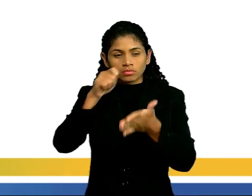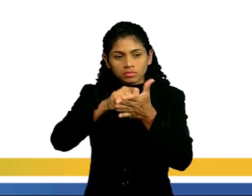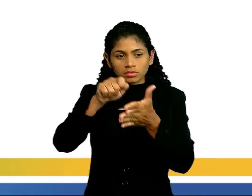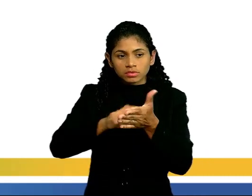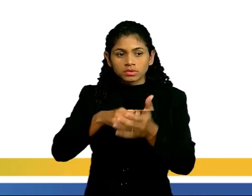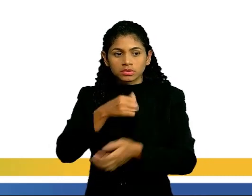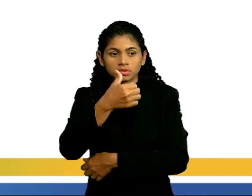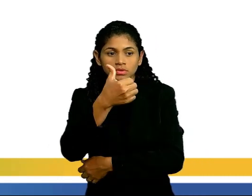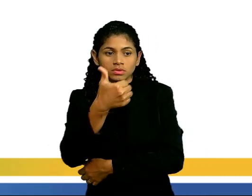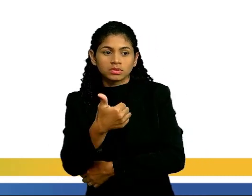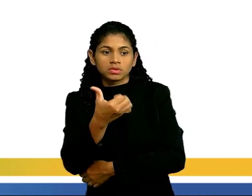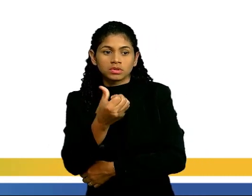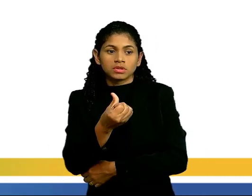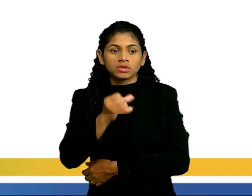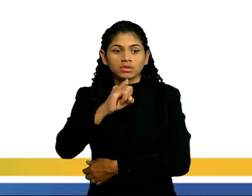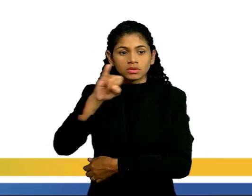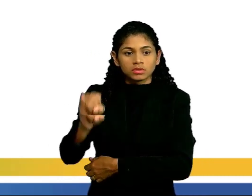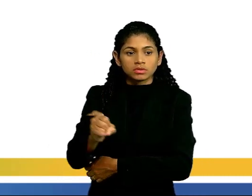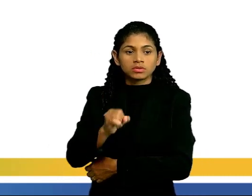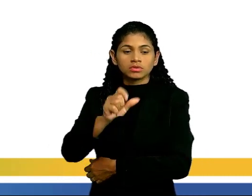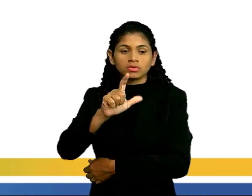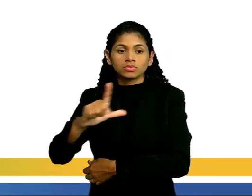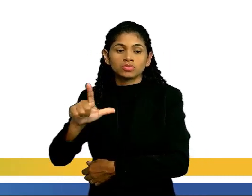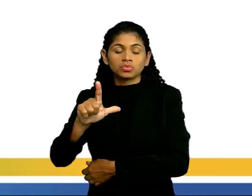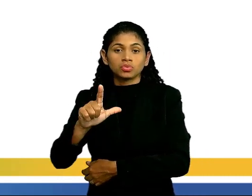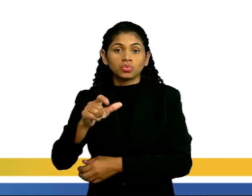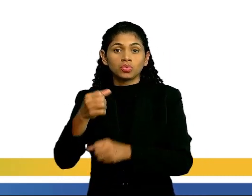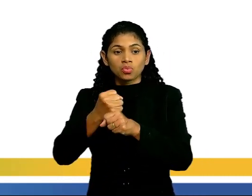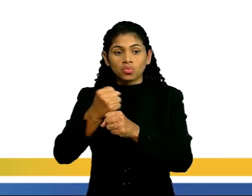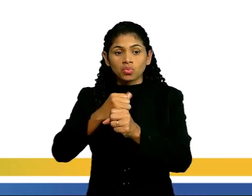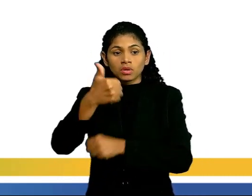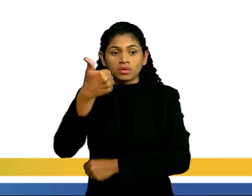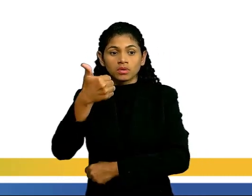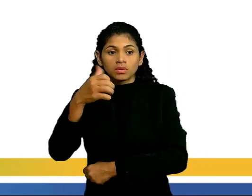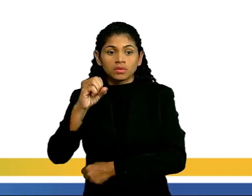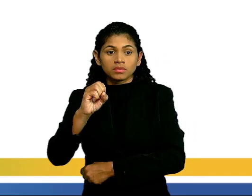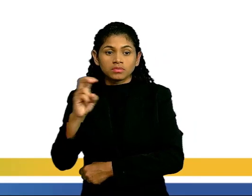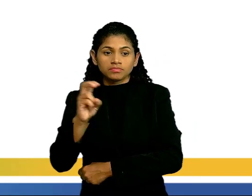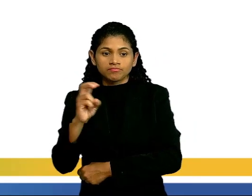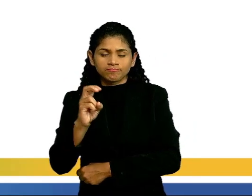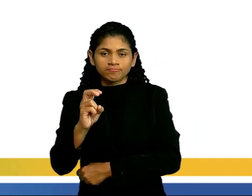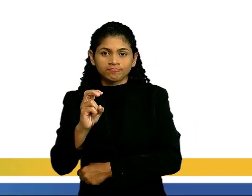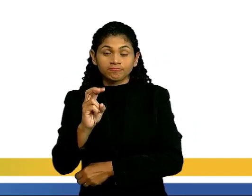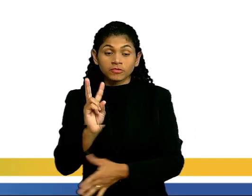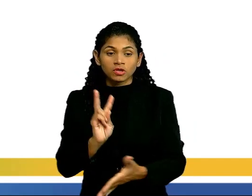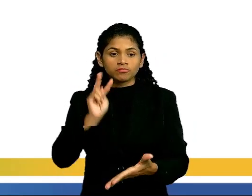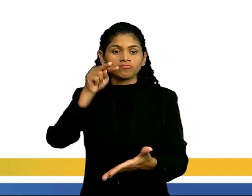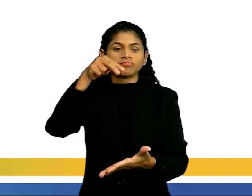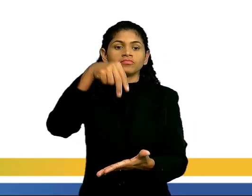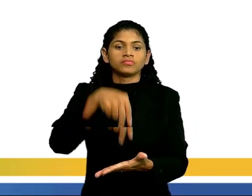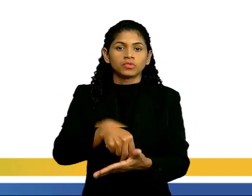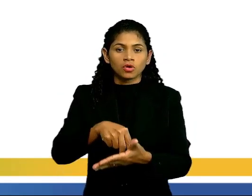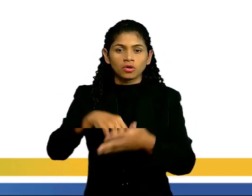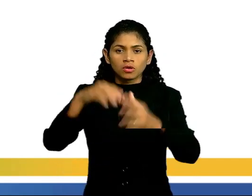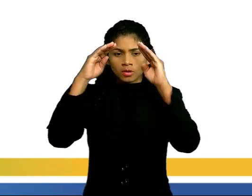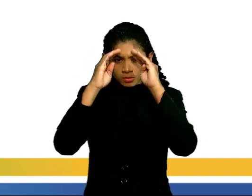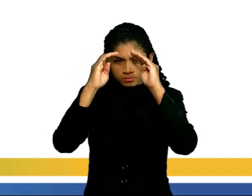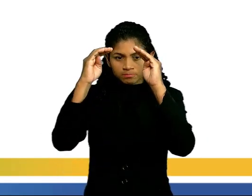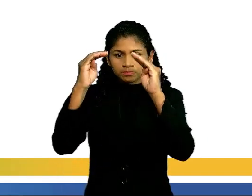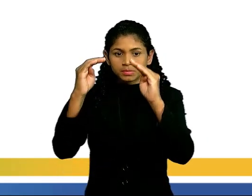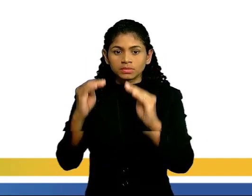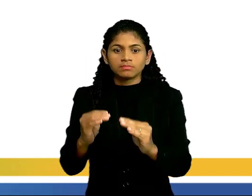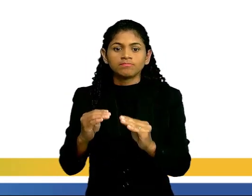de 1955. Levantei, obedeci a Vera Eunice. Fui buscar